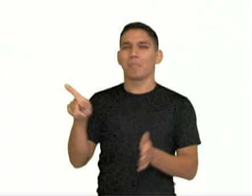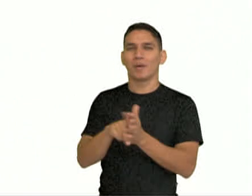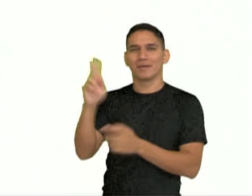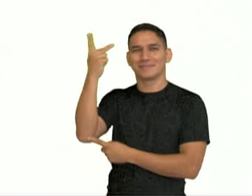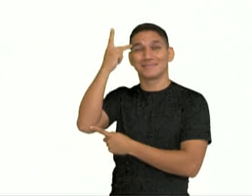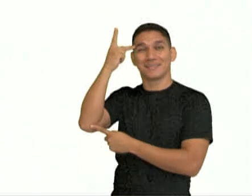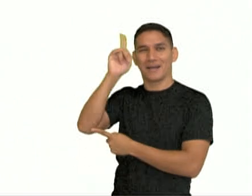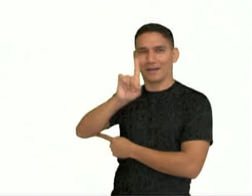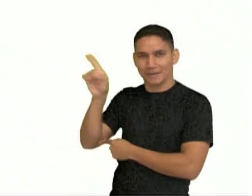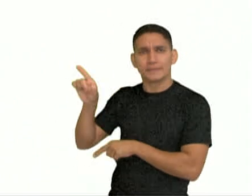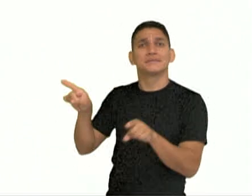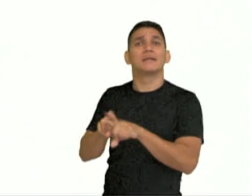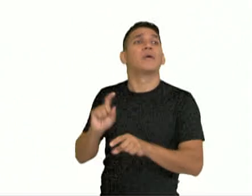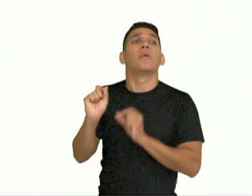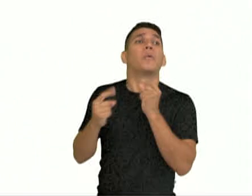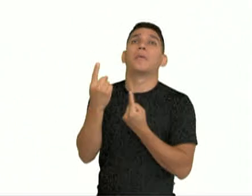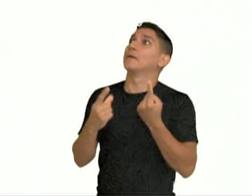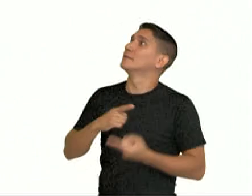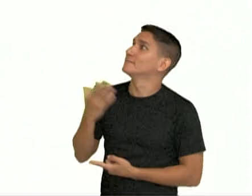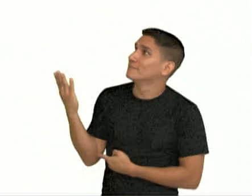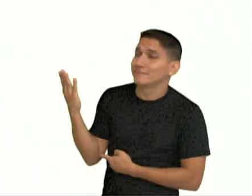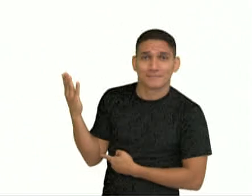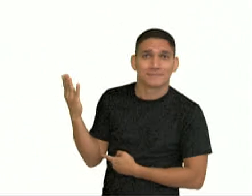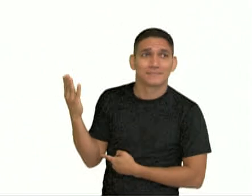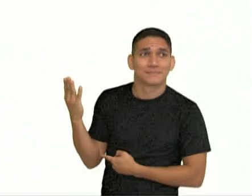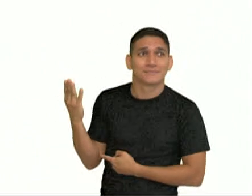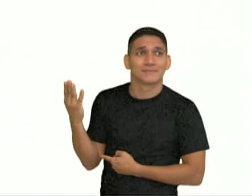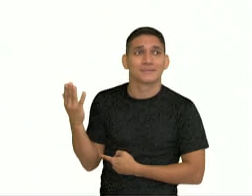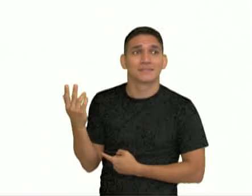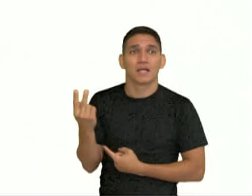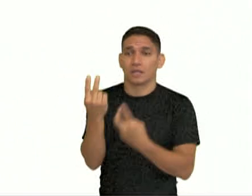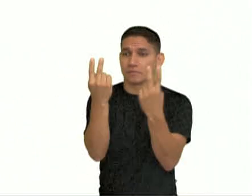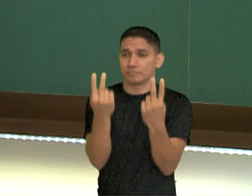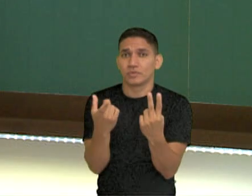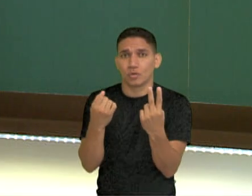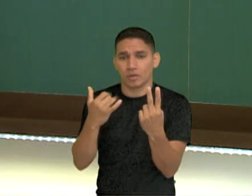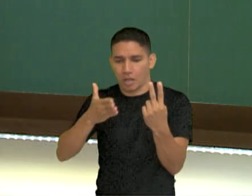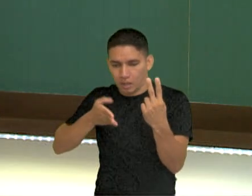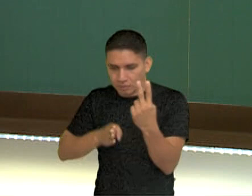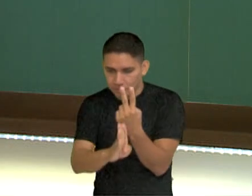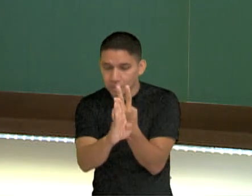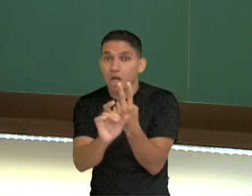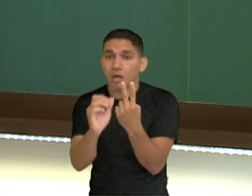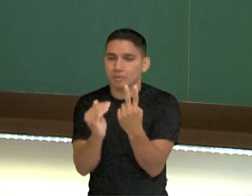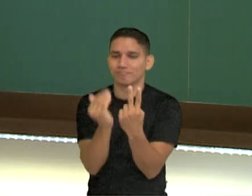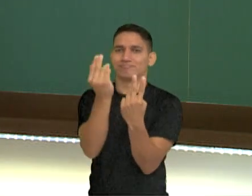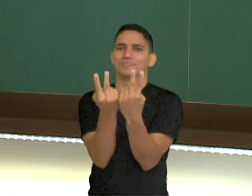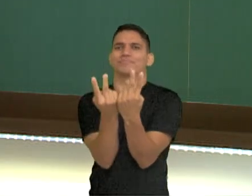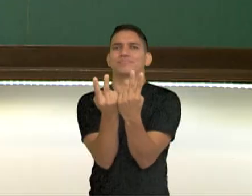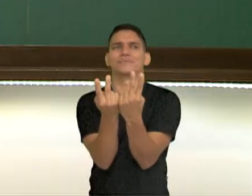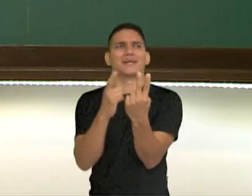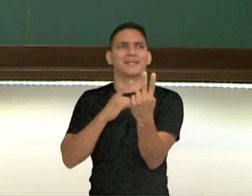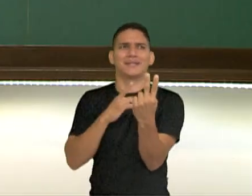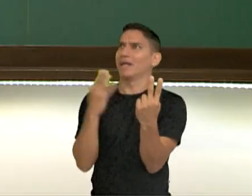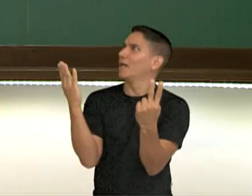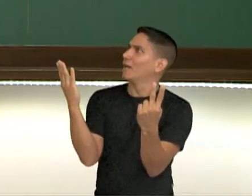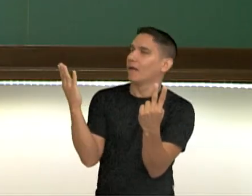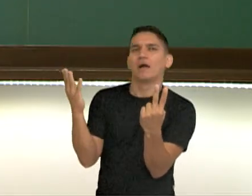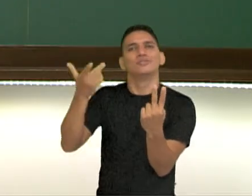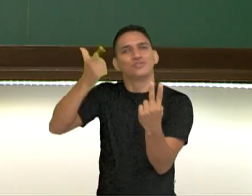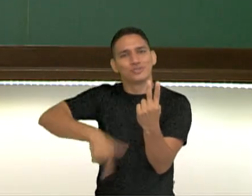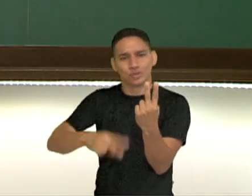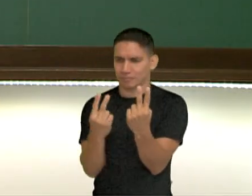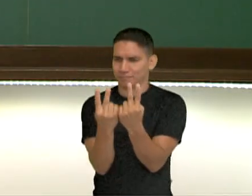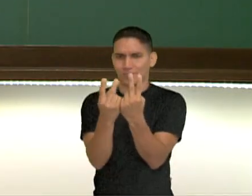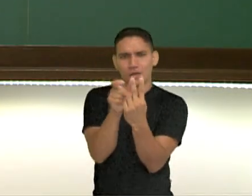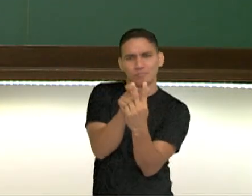Paulo também. O que nós temos aqui na entrada? A entrada está embaixo e em cima o que nós temos? Novamente, colunas. Percebe? Aqui